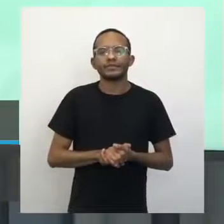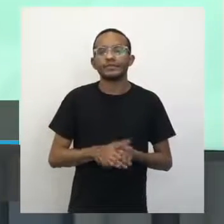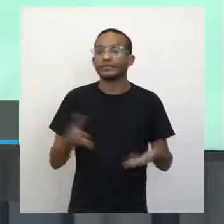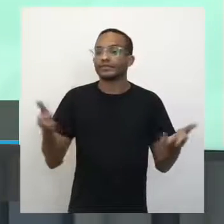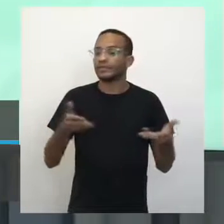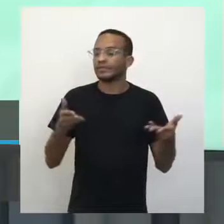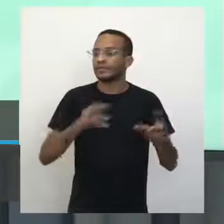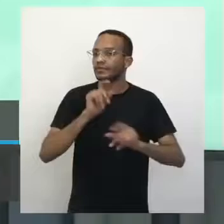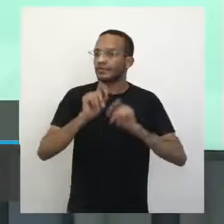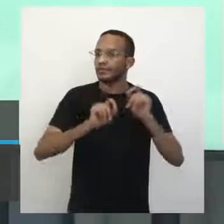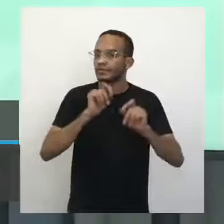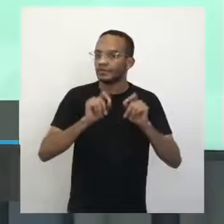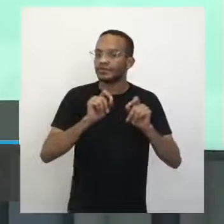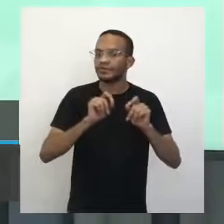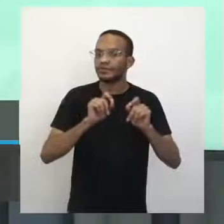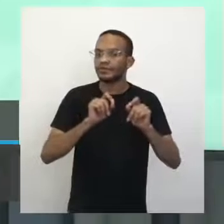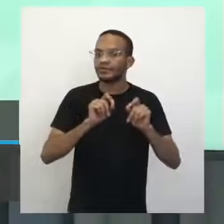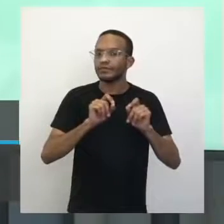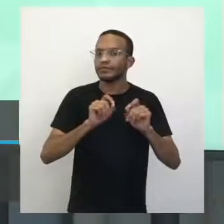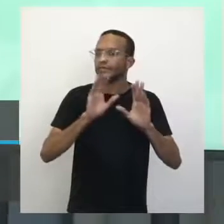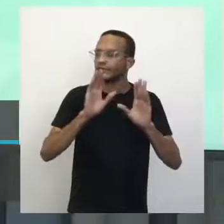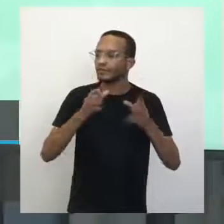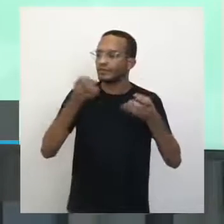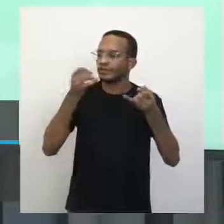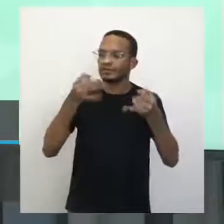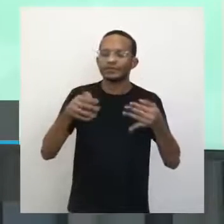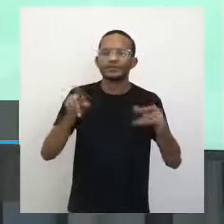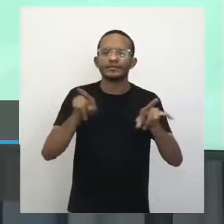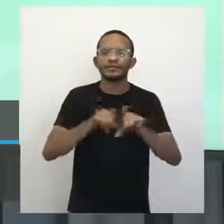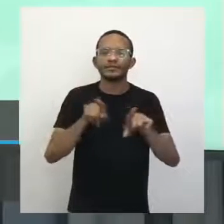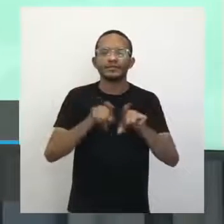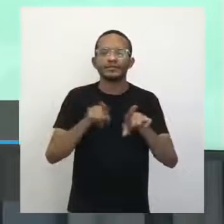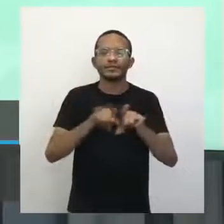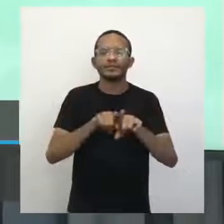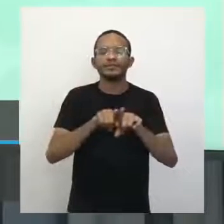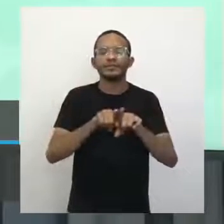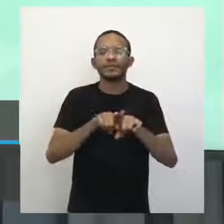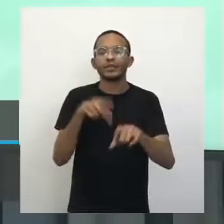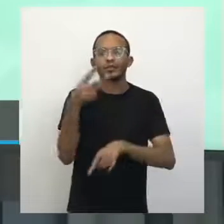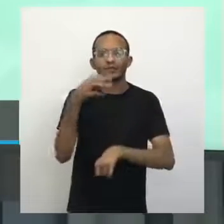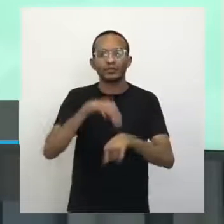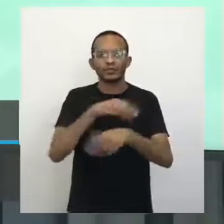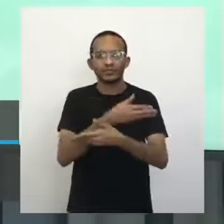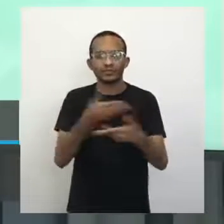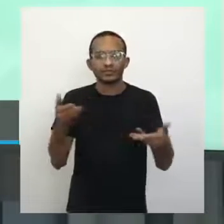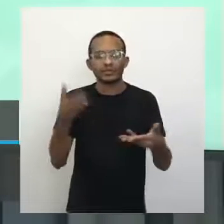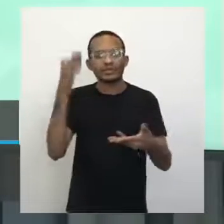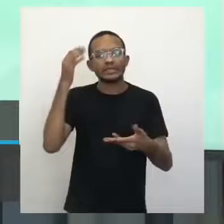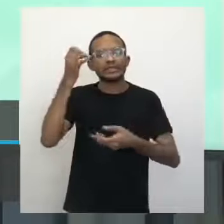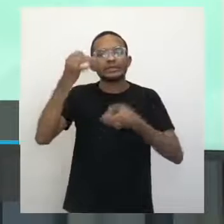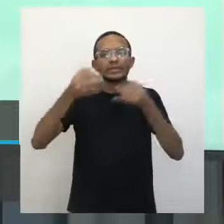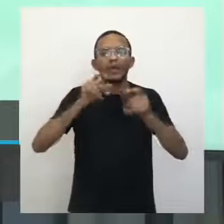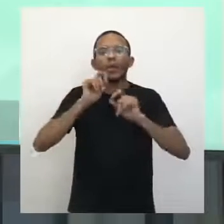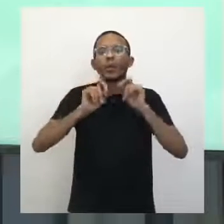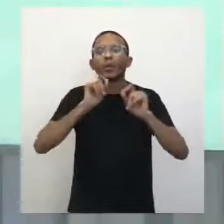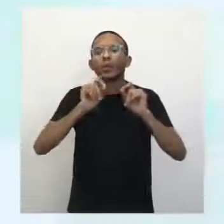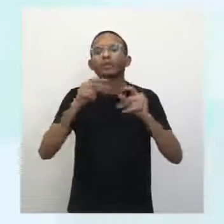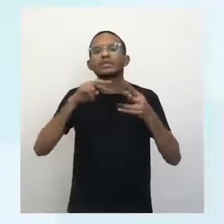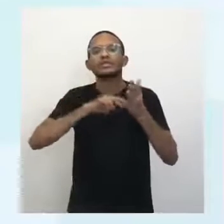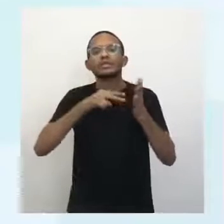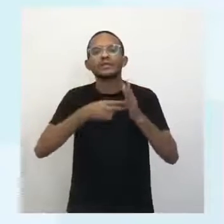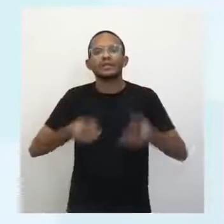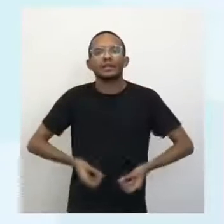Agora é o seguinte, em cima do que eu acabei de falar, eu vou dar 2 minutinhos para você dizer para mim o que